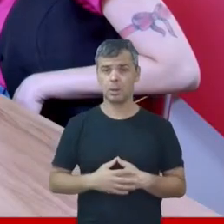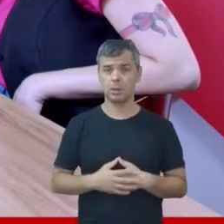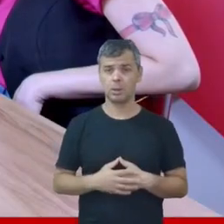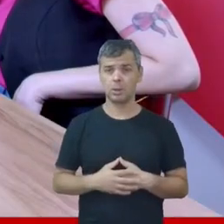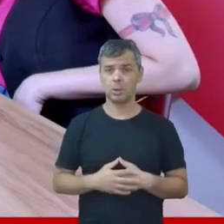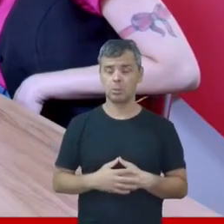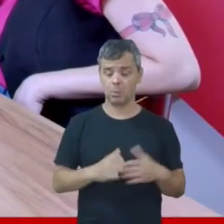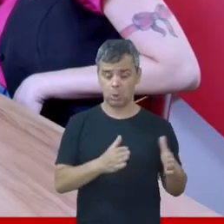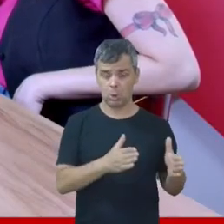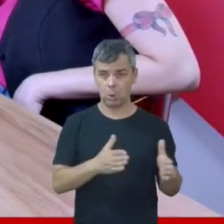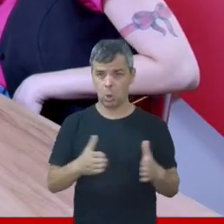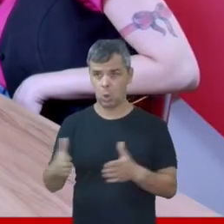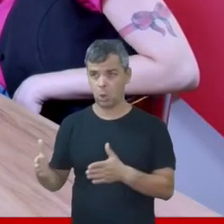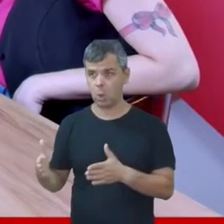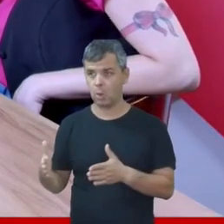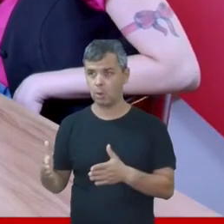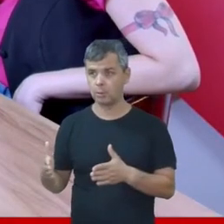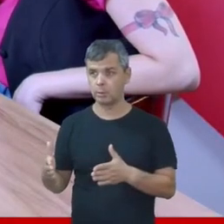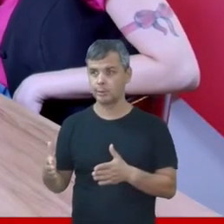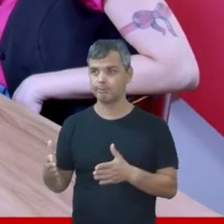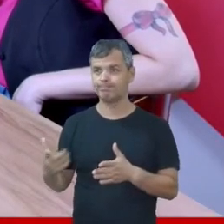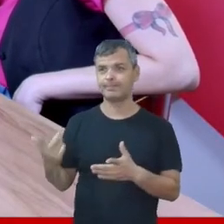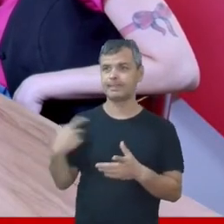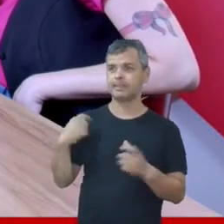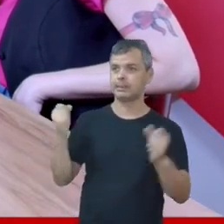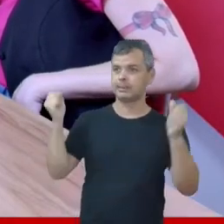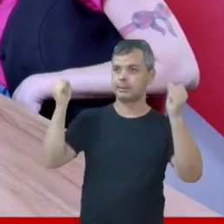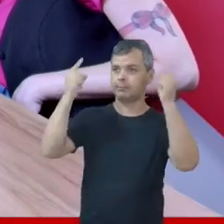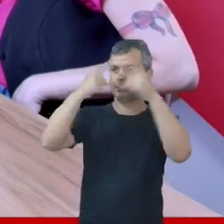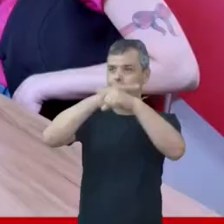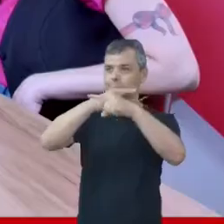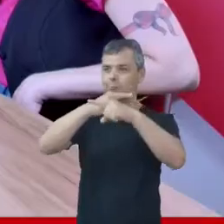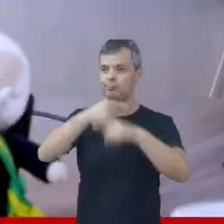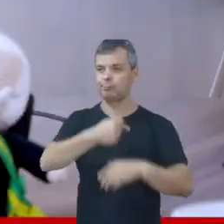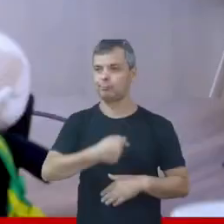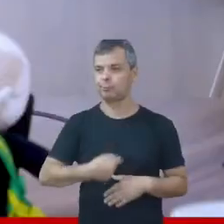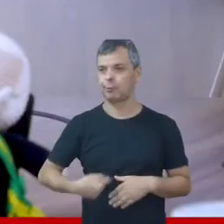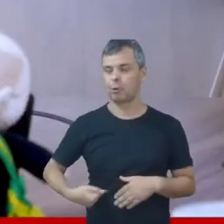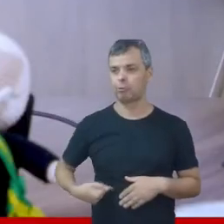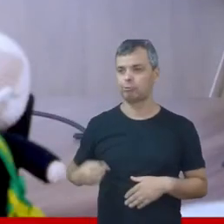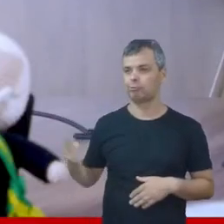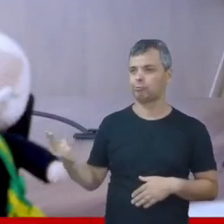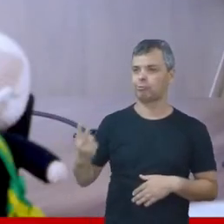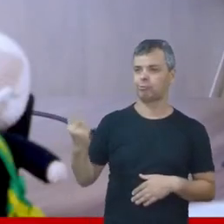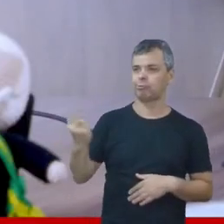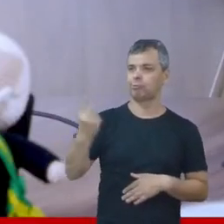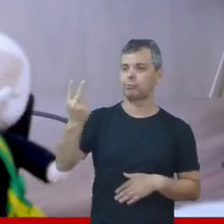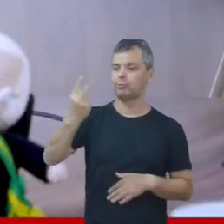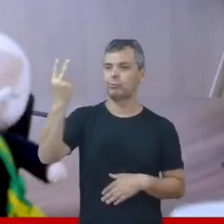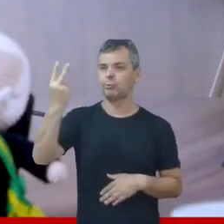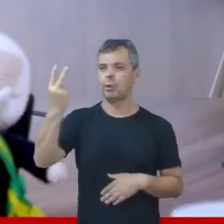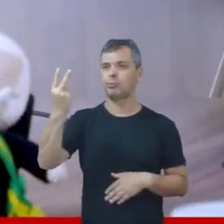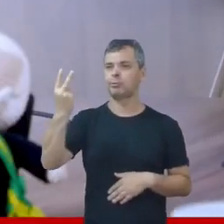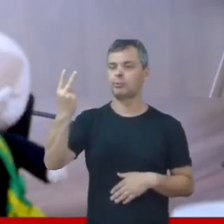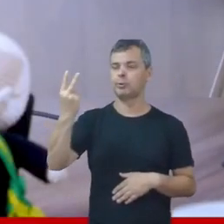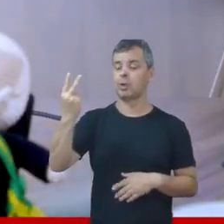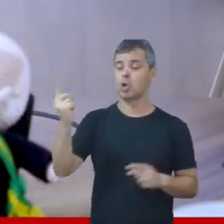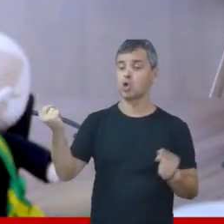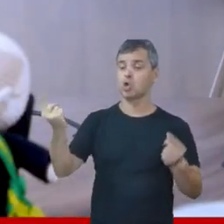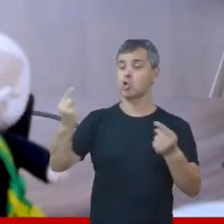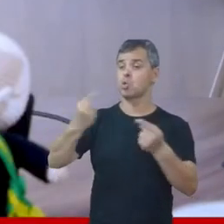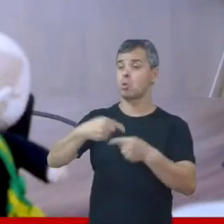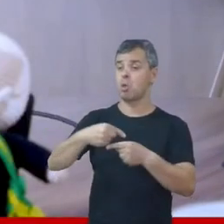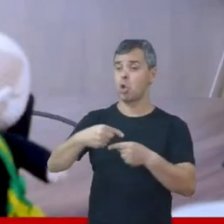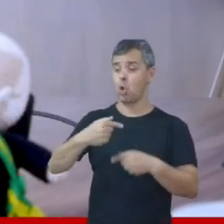passou por um período sombrio de trevas de um governo que não valorizava a diversidade religiosa, pelo contrário,